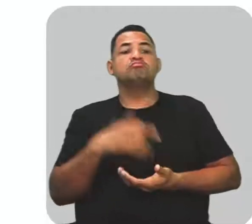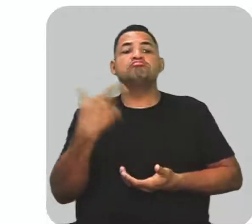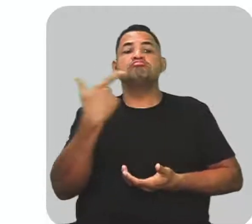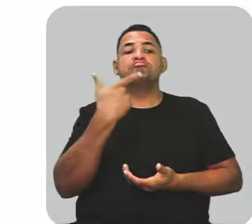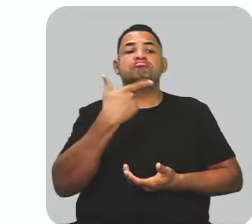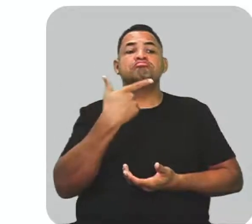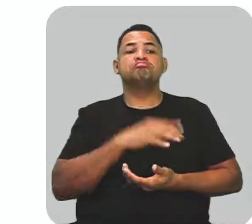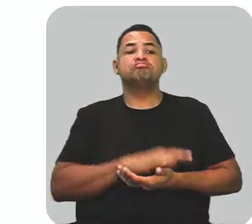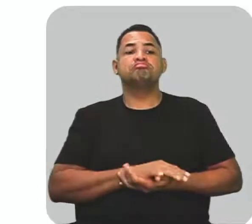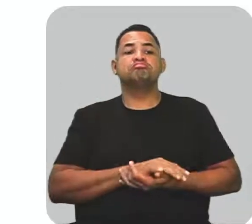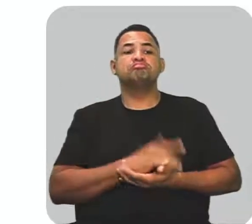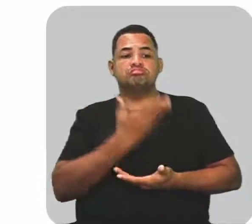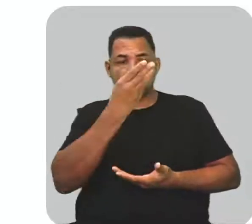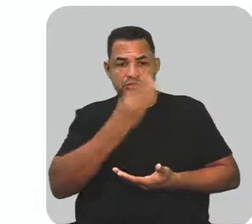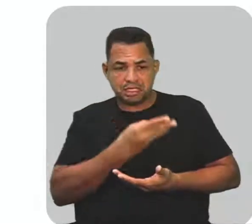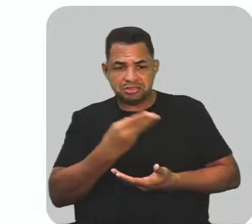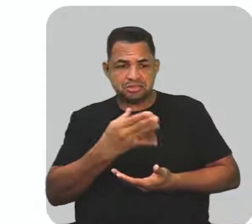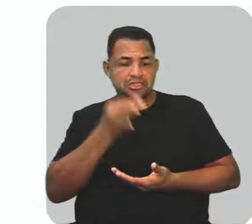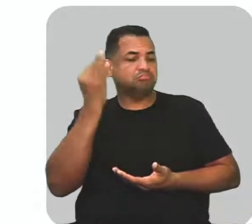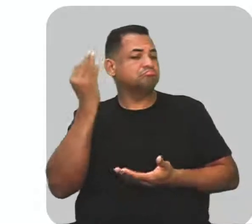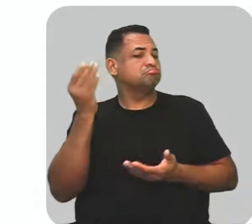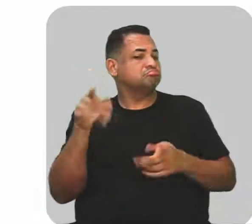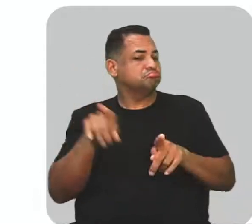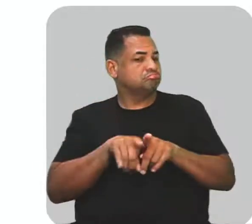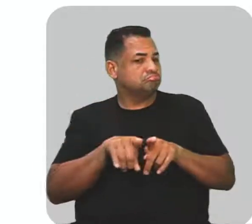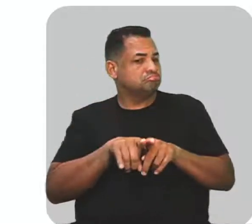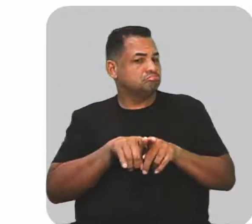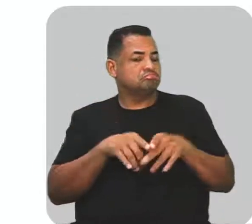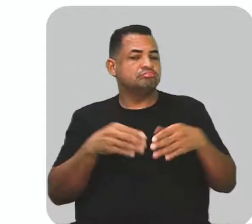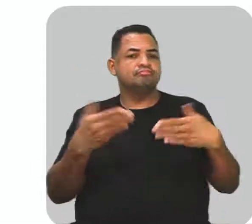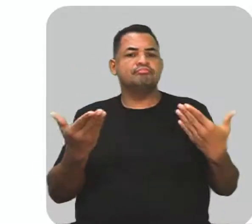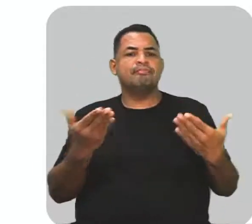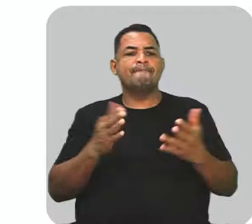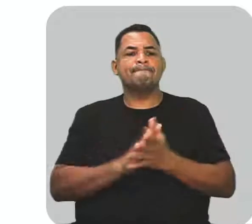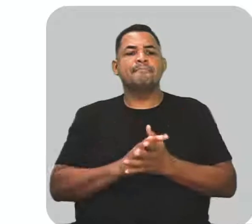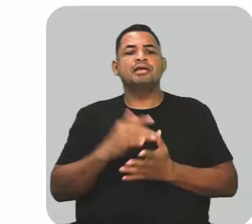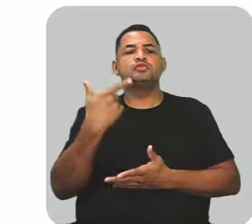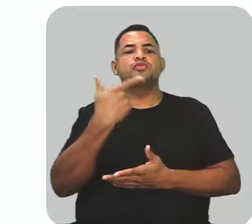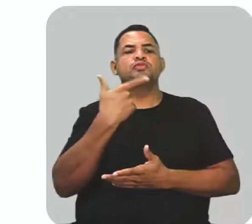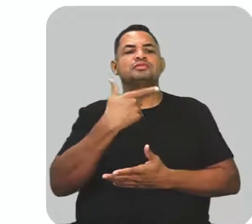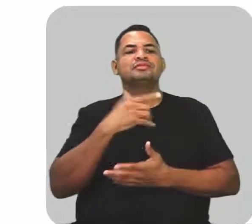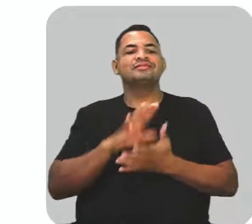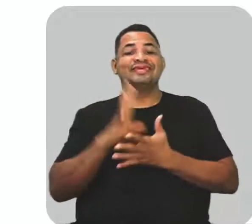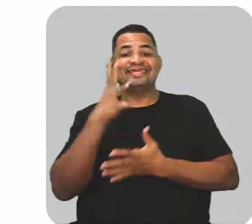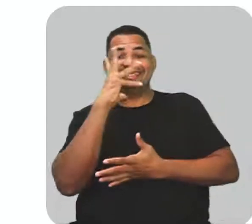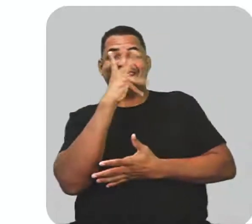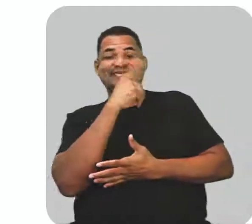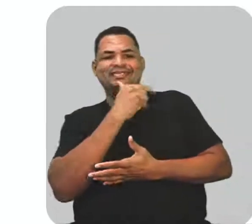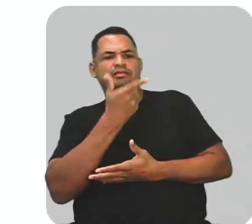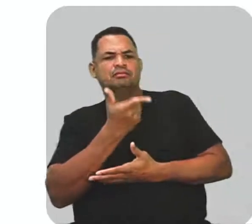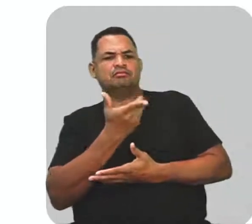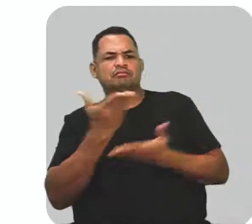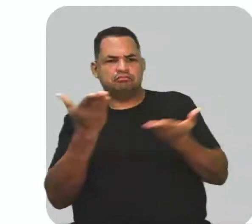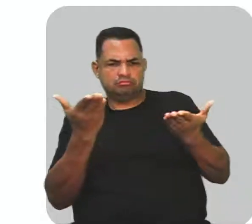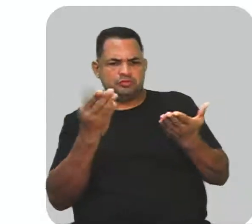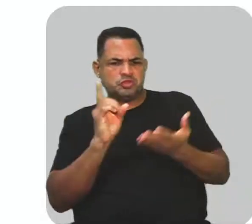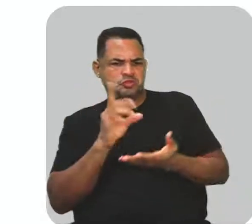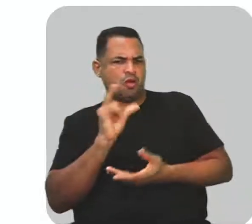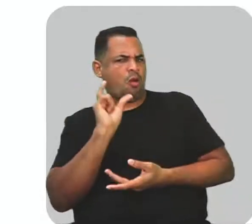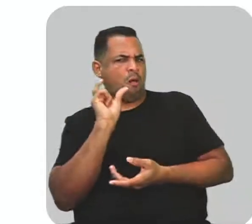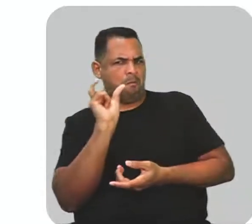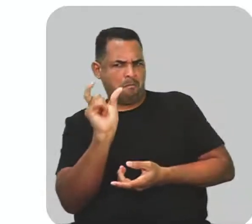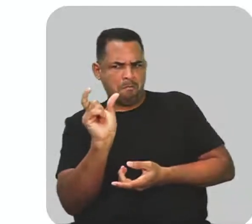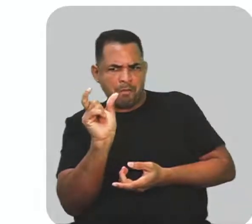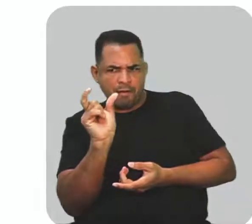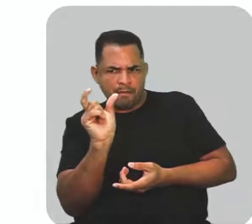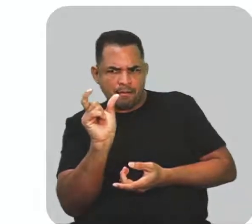mesma forma, e a terceira também. Tá, prof, mais o enunciado 2, linda. Isso aí, só uma palavra, é